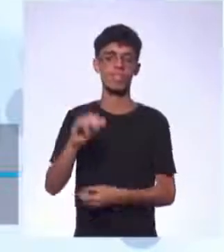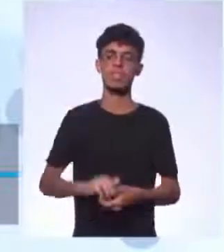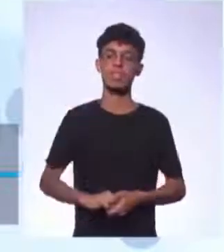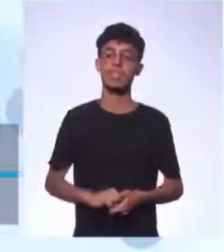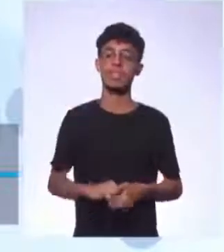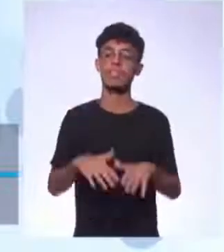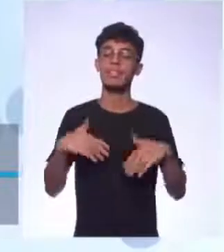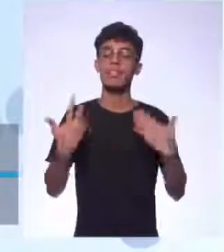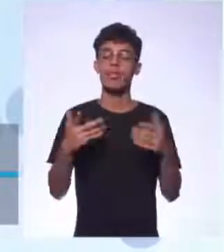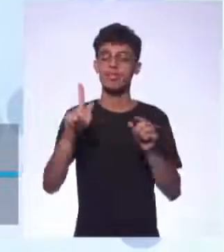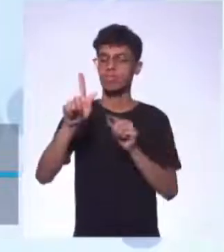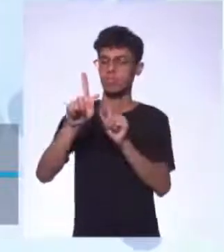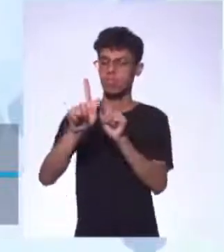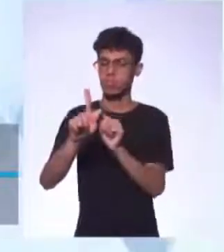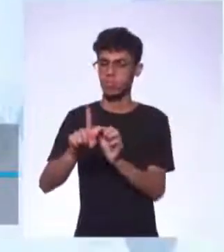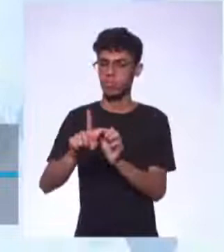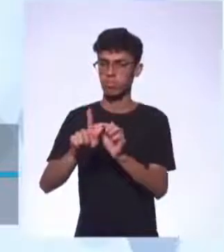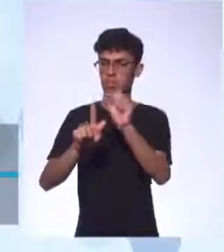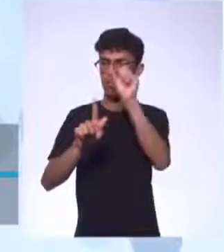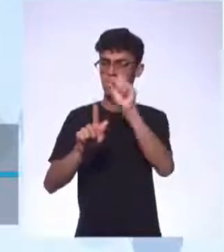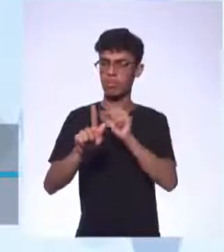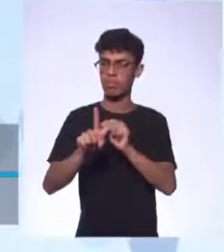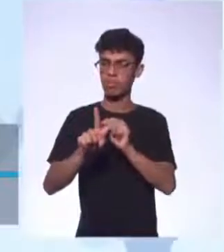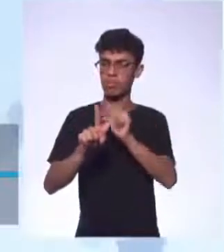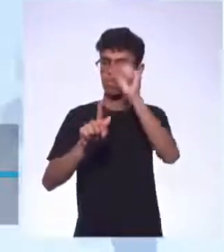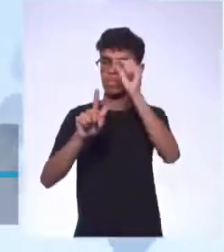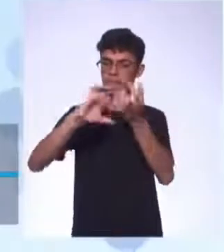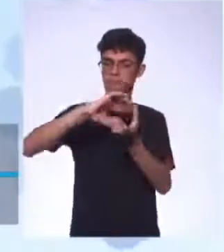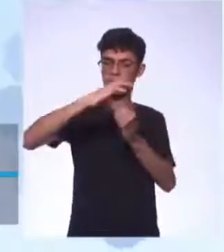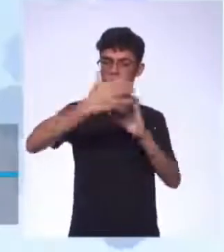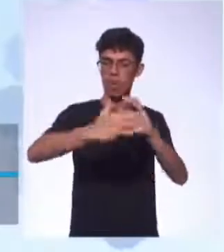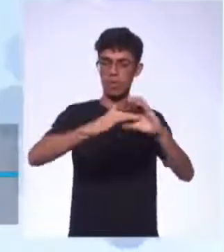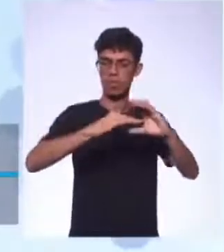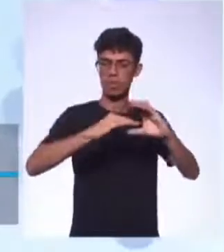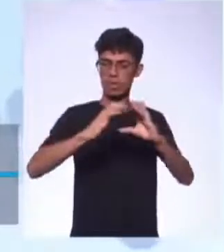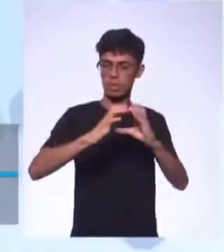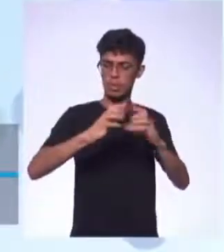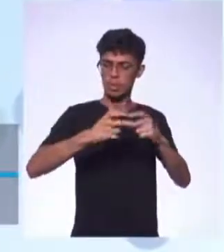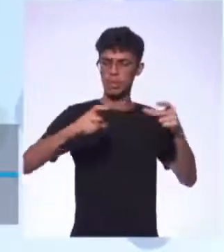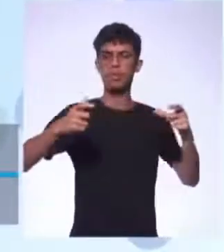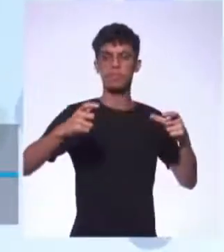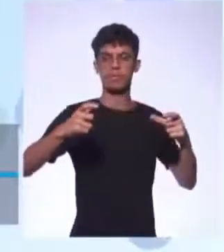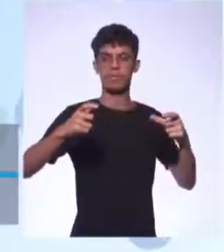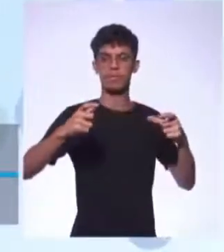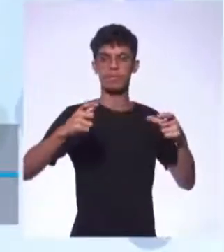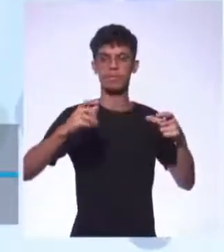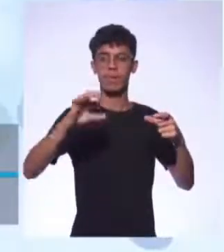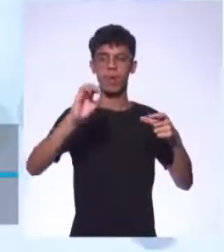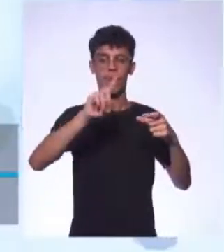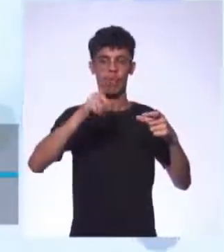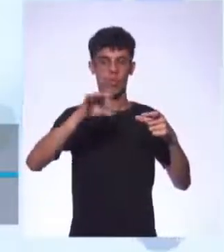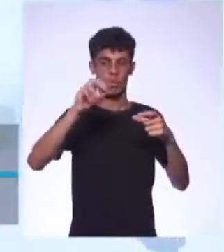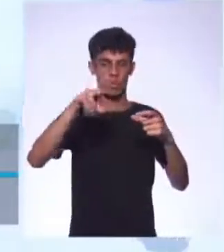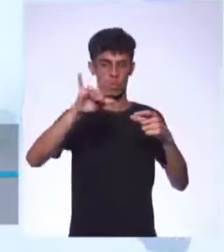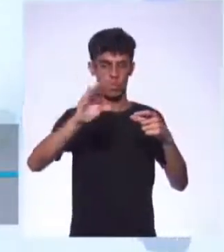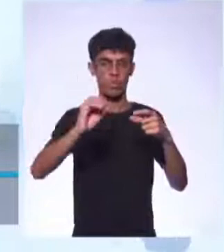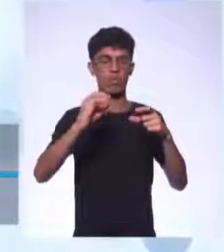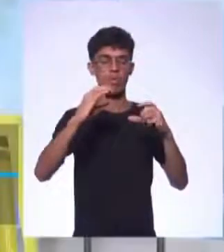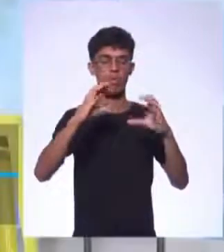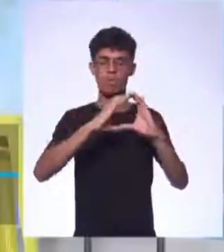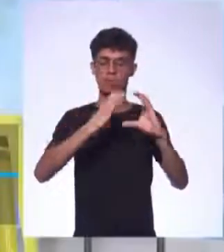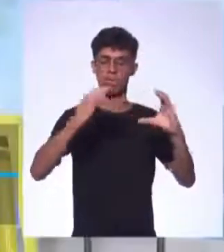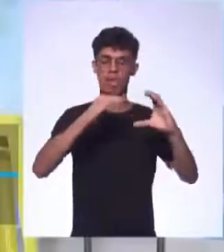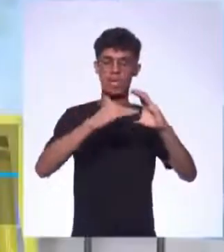Conforme vem aumentando o buraco na camada de ozônio, certo? O que